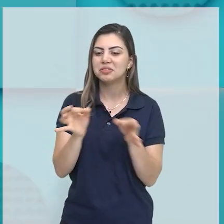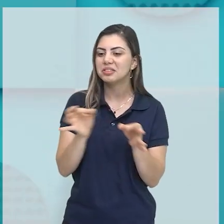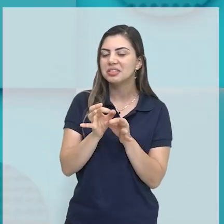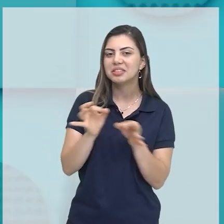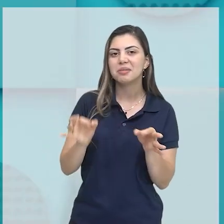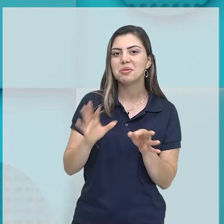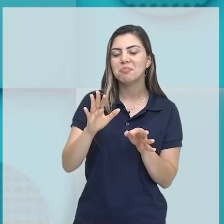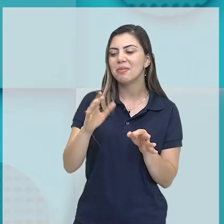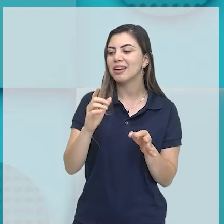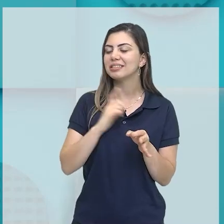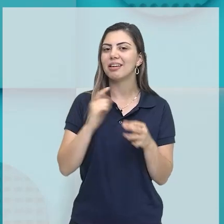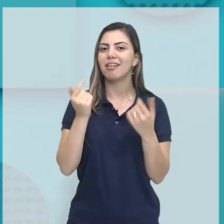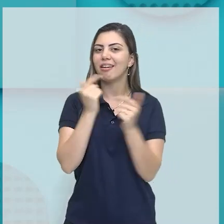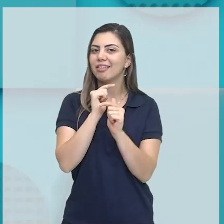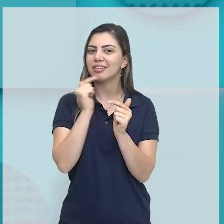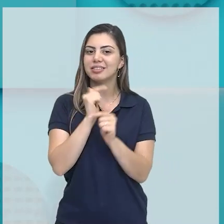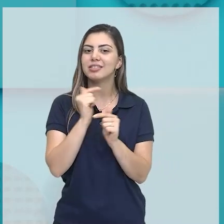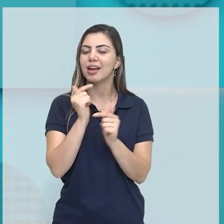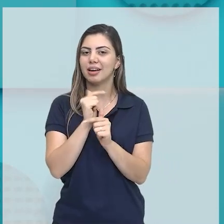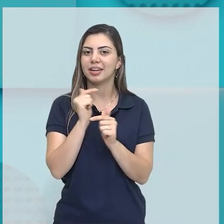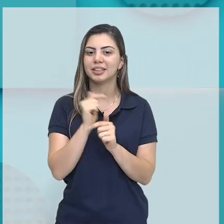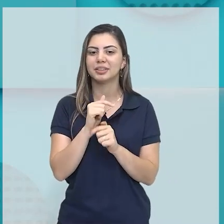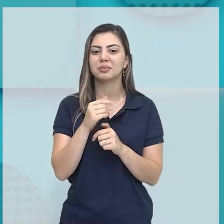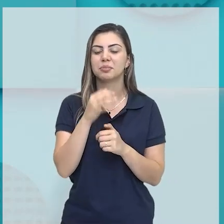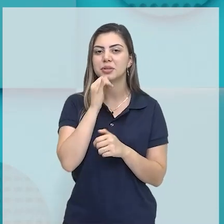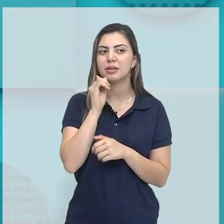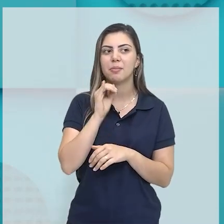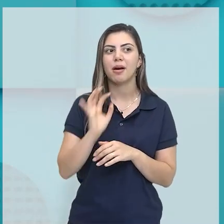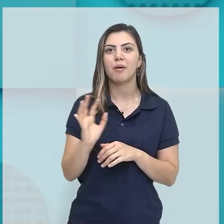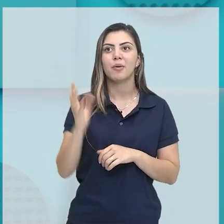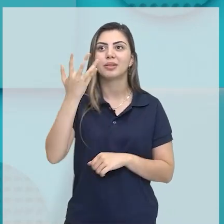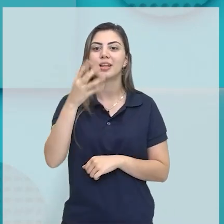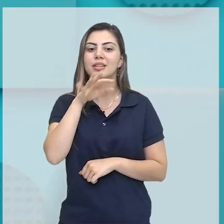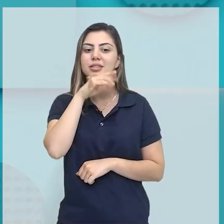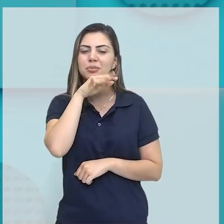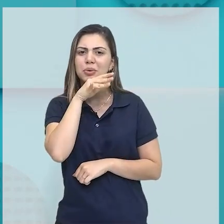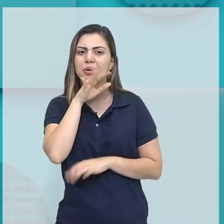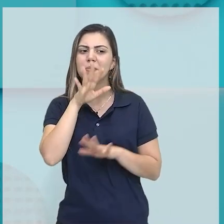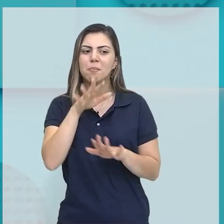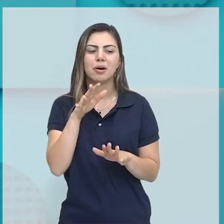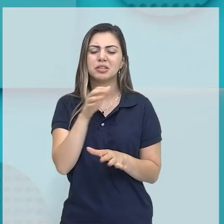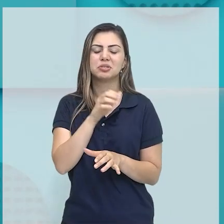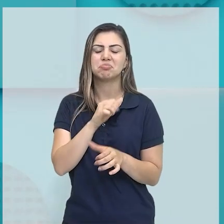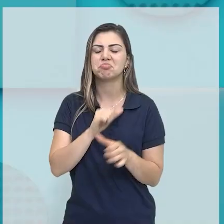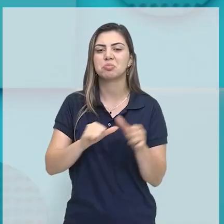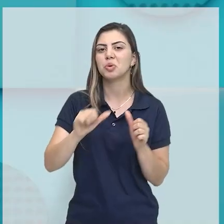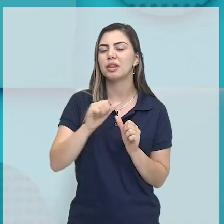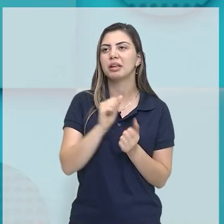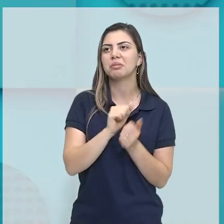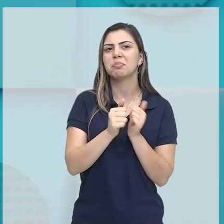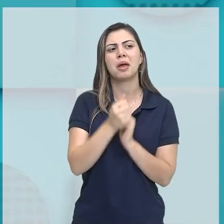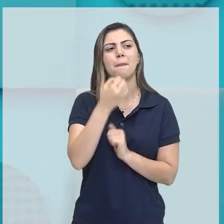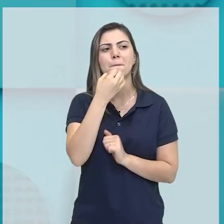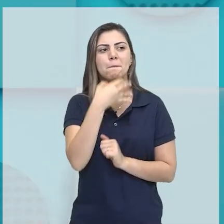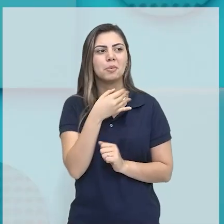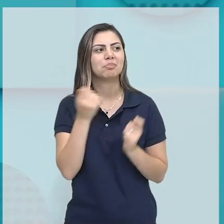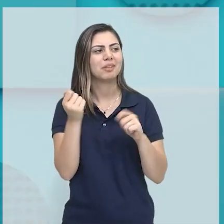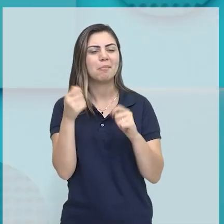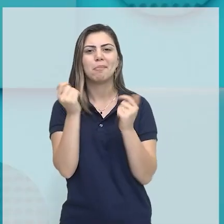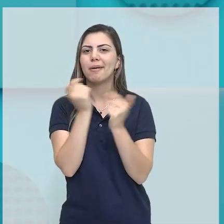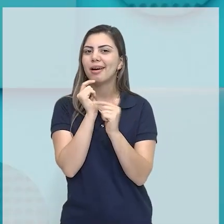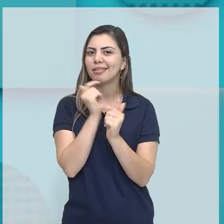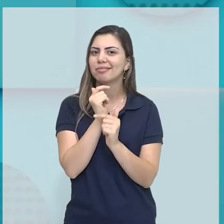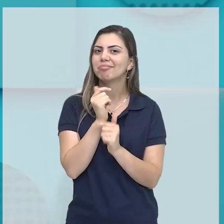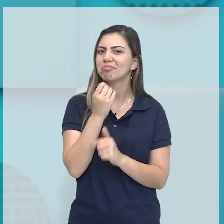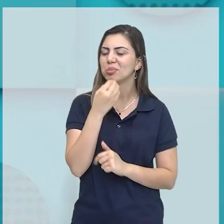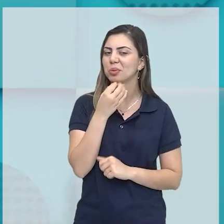vida, né? Até mesmo de algo ruim, ela transforma aquilo numa coisa boa, interessante, né?